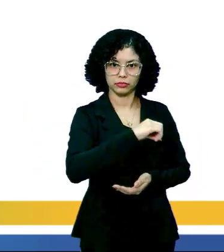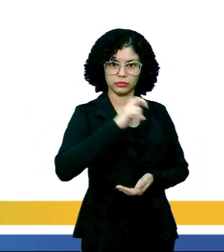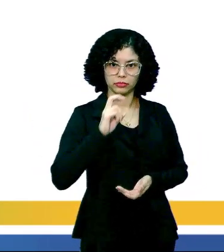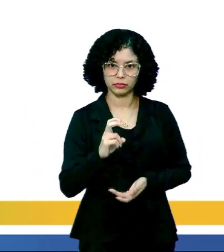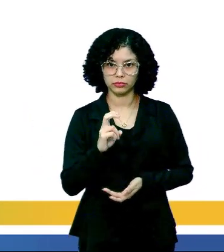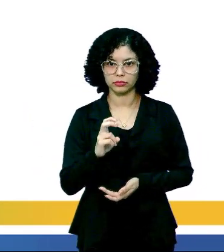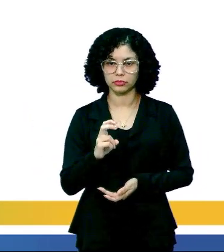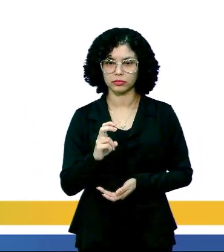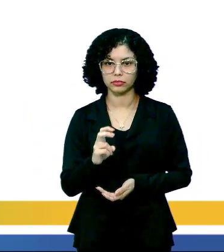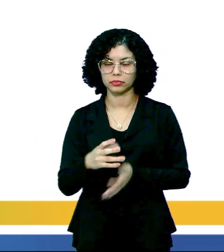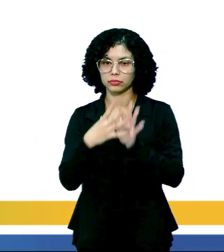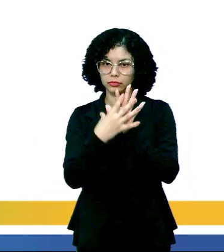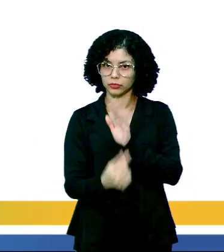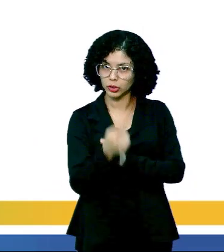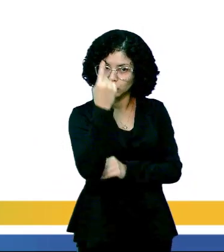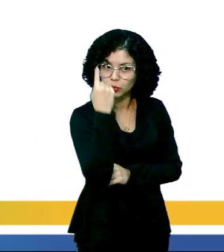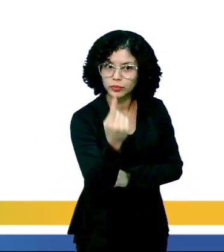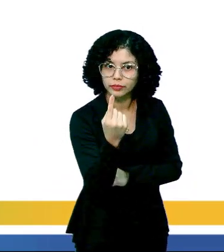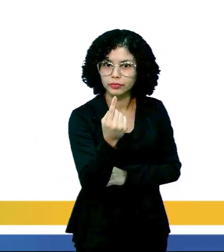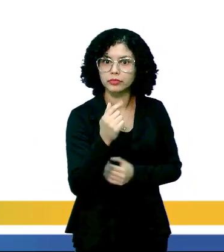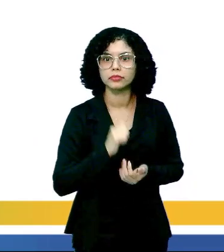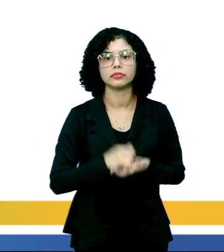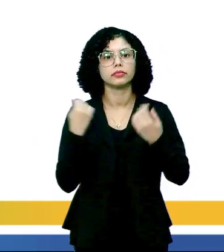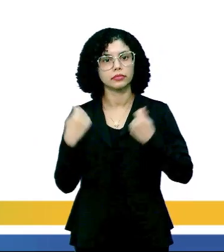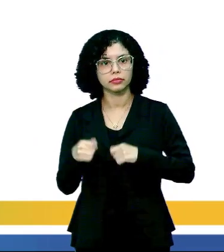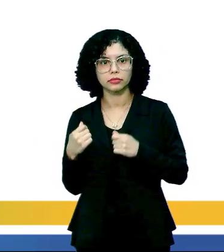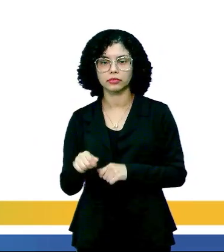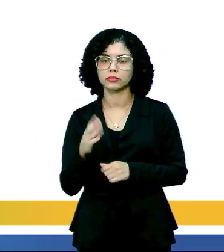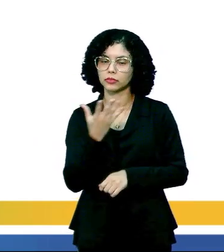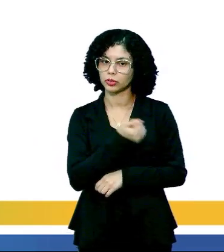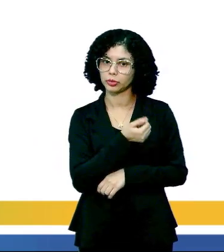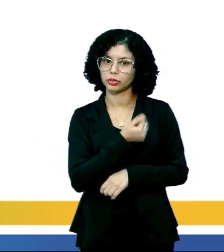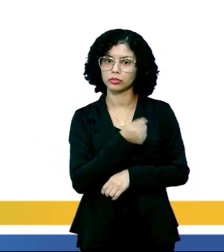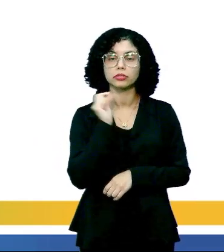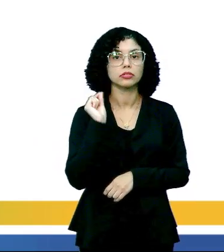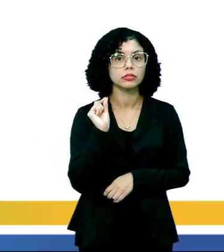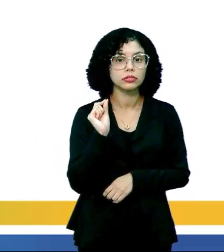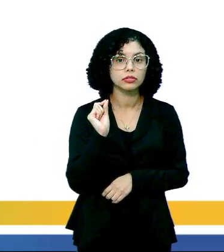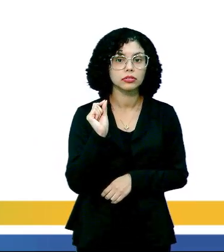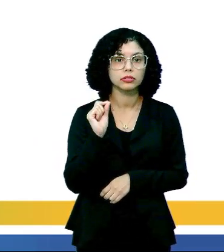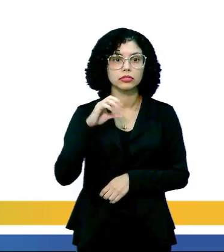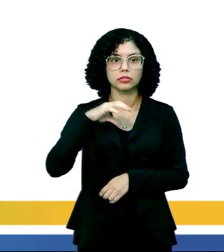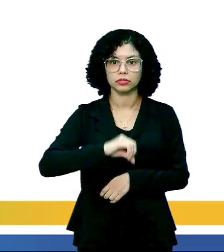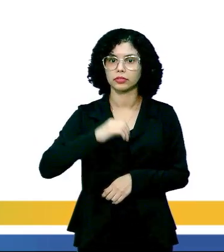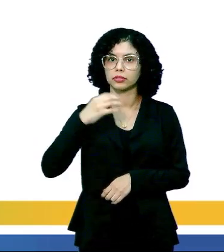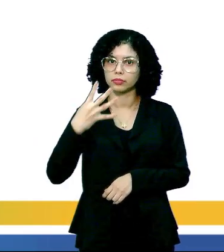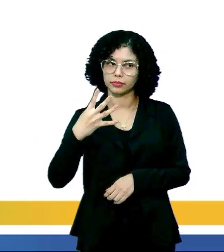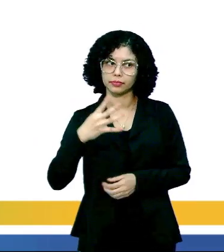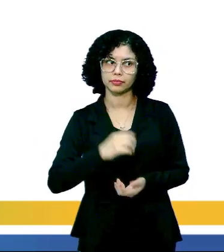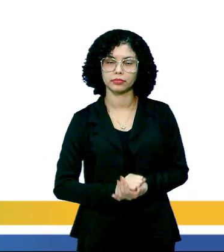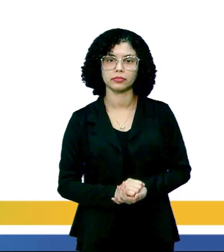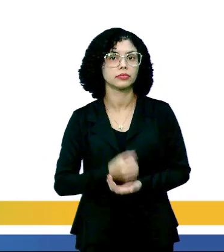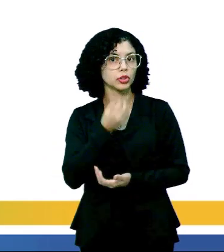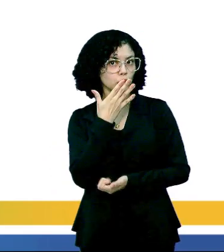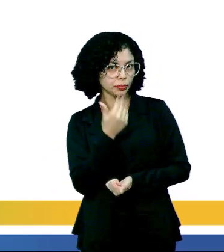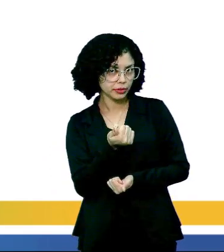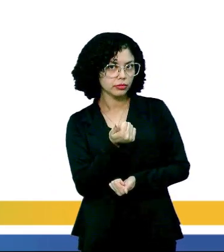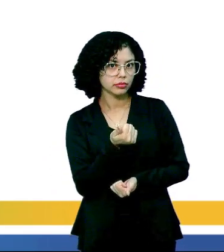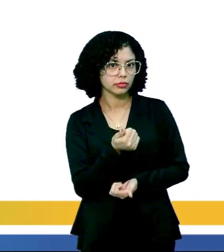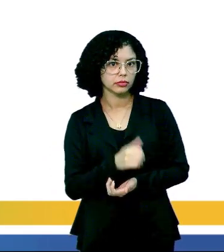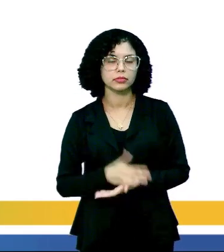95 e emitiu uma beta, é necessário que o seu número atômico seja 94. Tudo